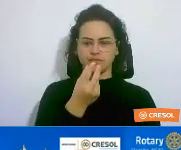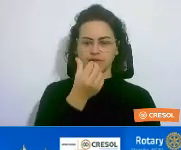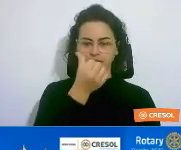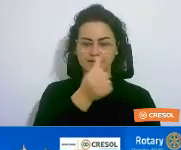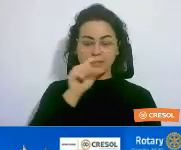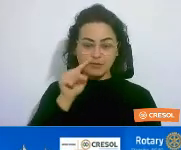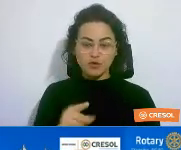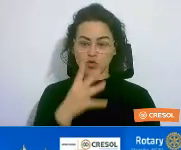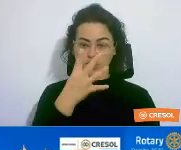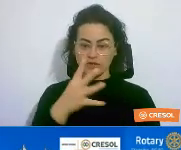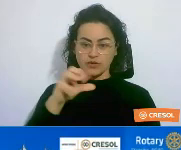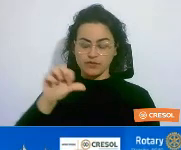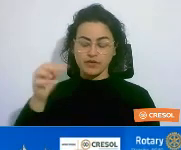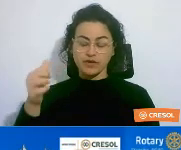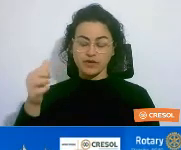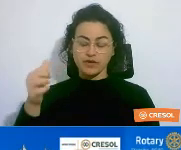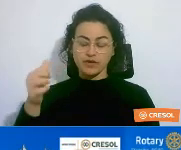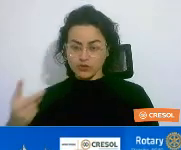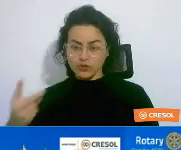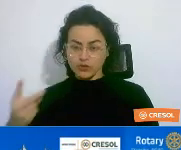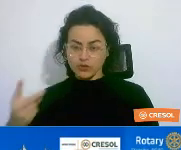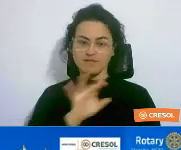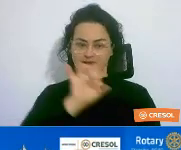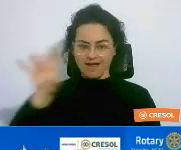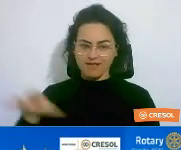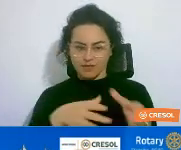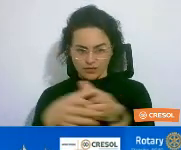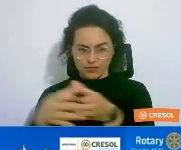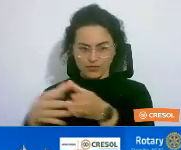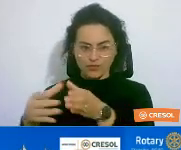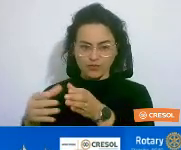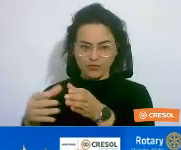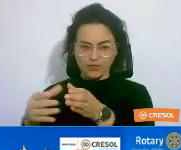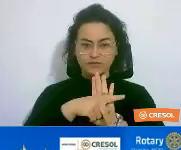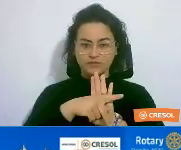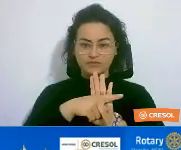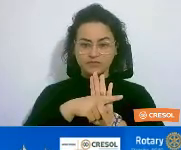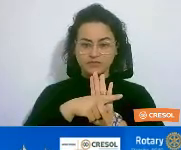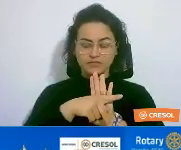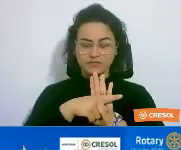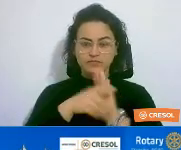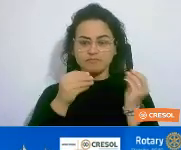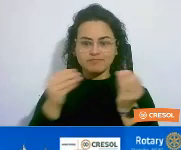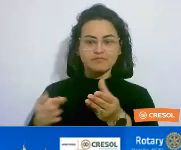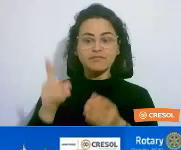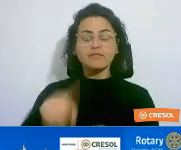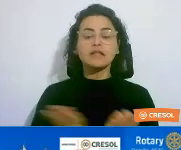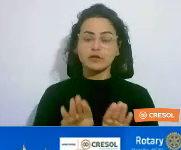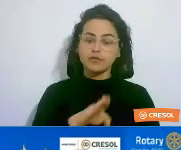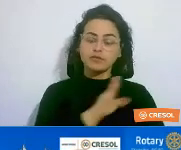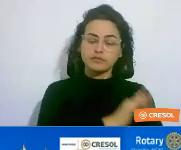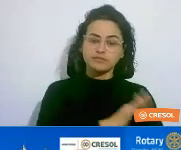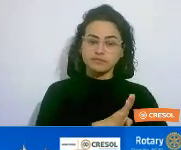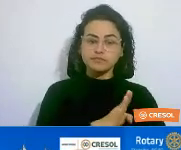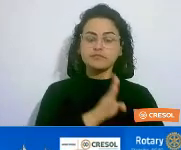R$6.492 que cada clube recebeu para fazer o seu projeto de subsídio distrital, o Rotary Francisco Beltrão